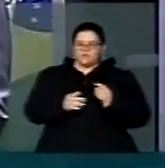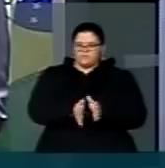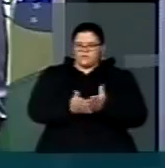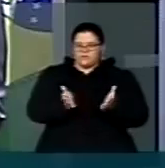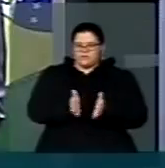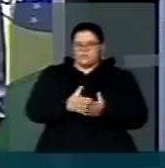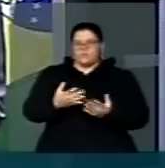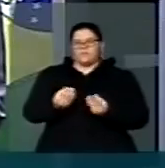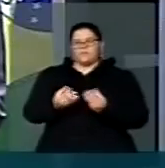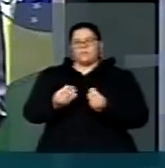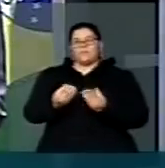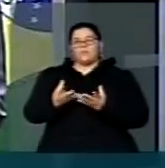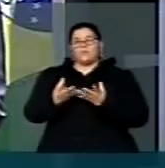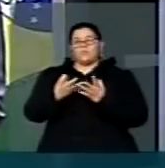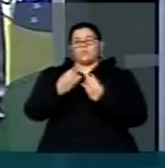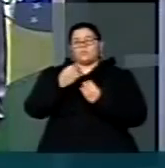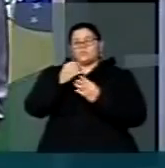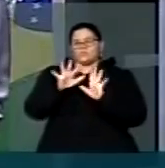dar a educação ideal.